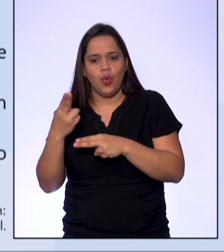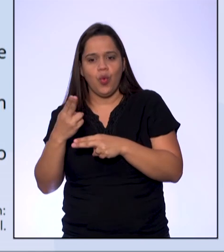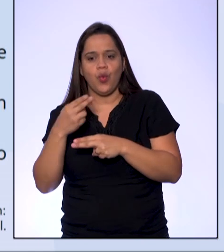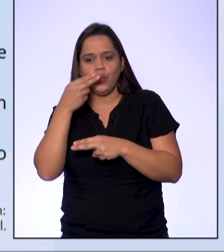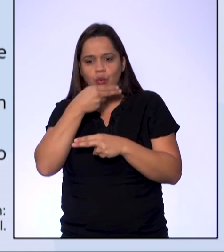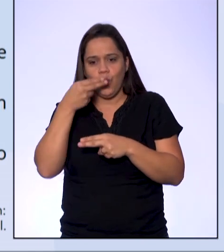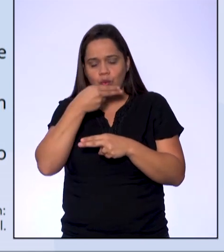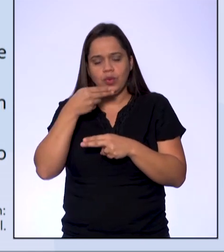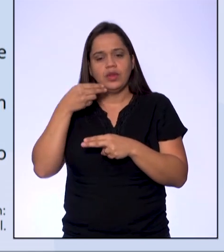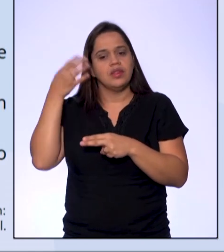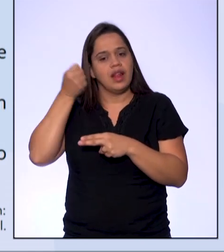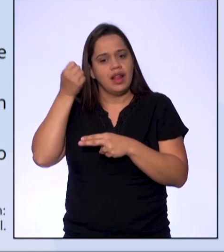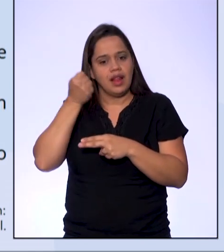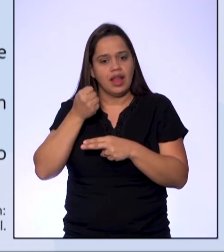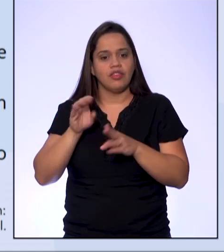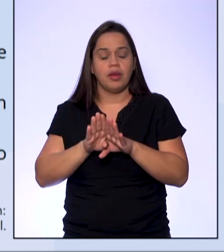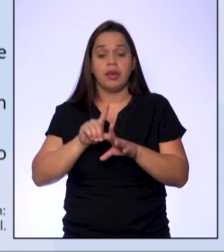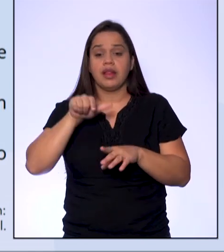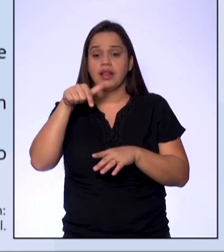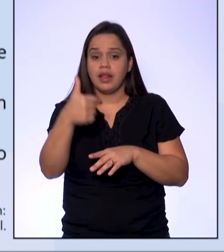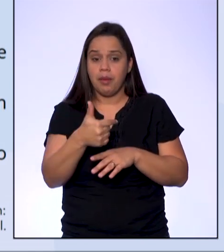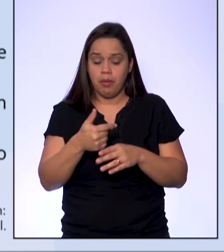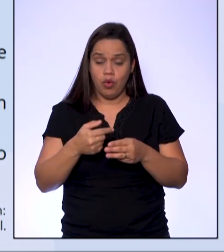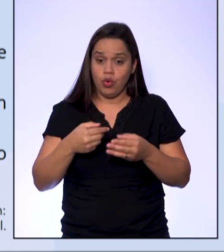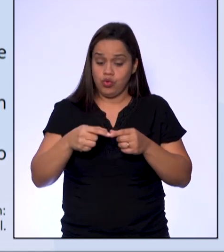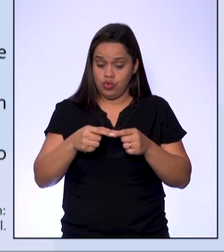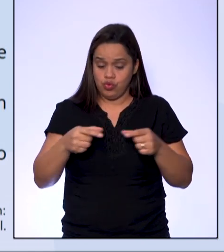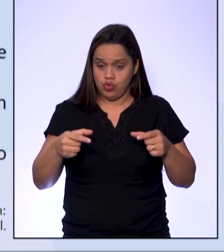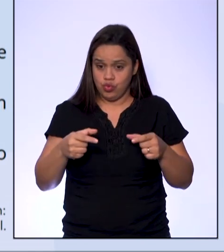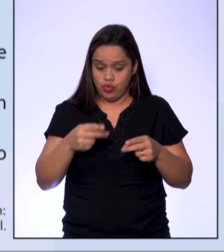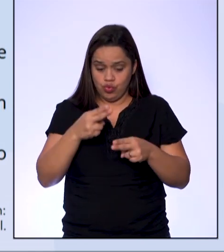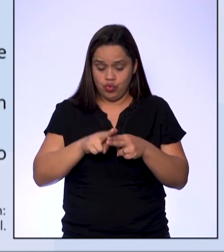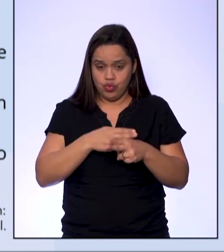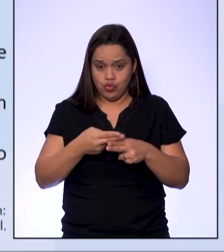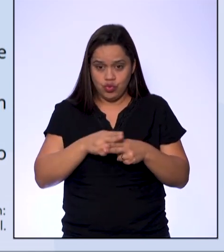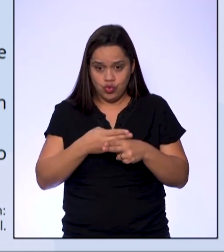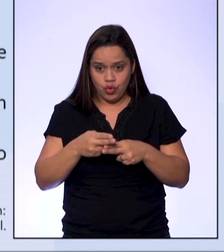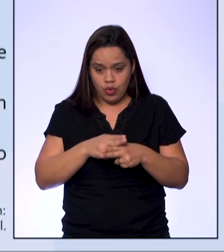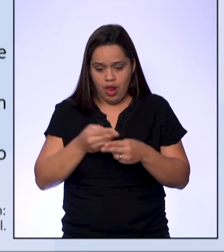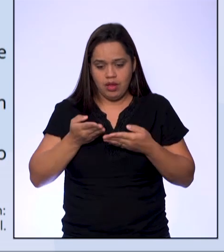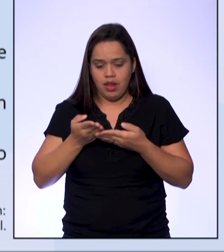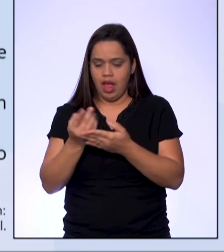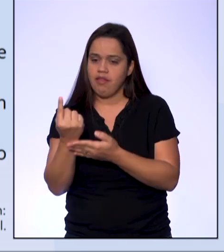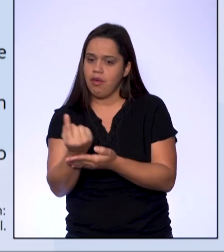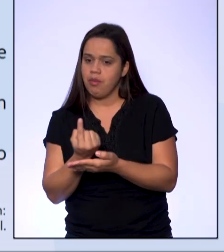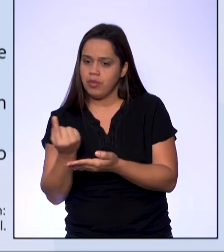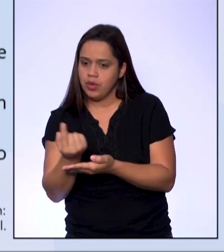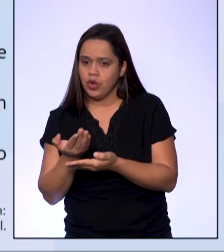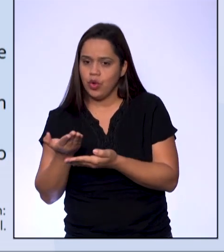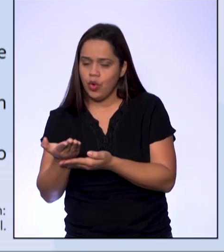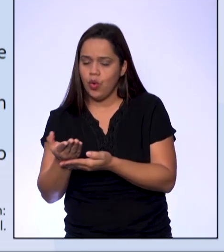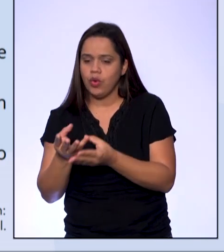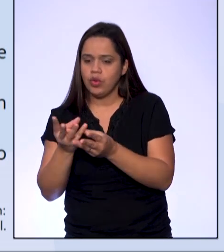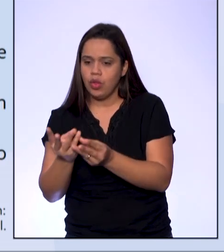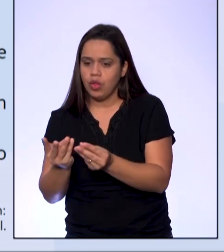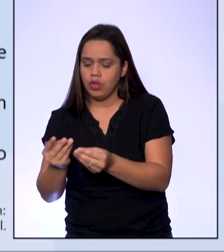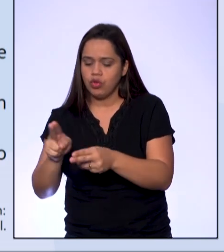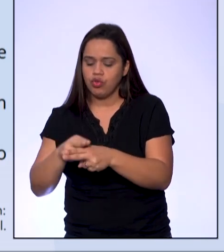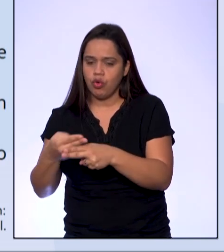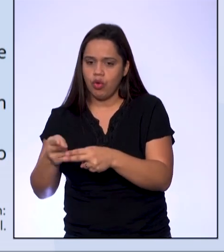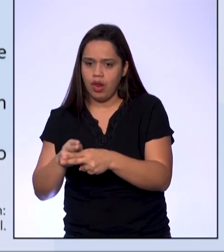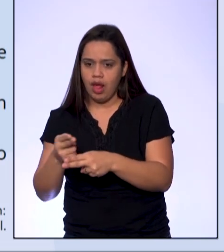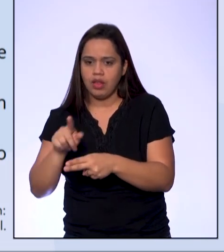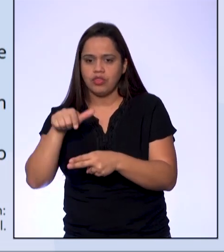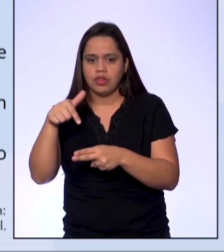chocolate ao leite por 1 minuto no micro-ondas ou em banho-maria. E 9. Banhe o pão de mel, coloque